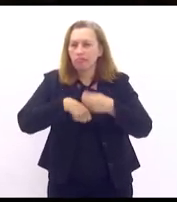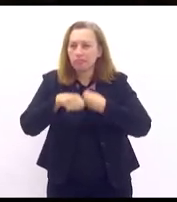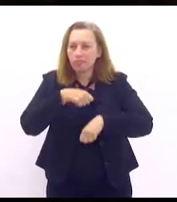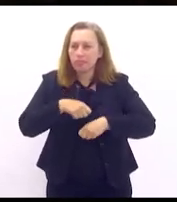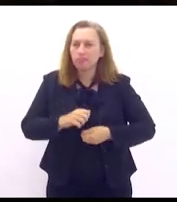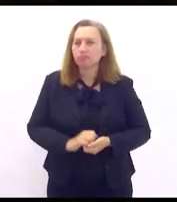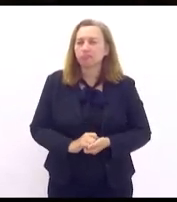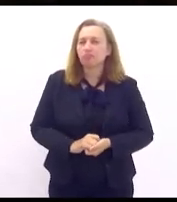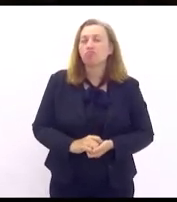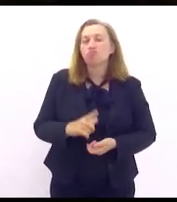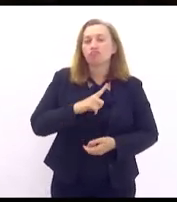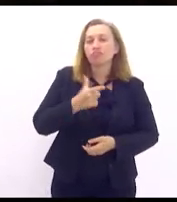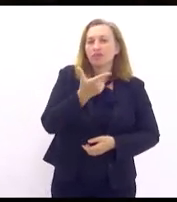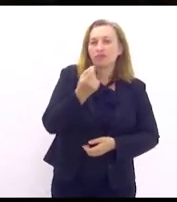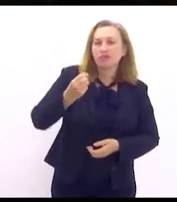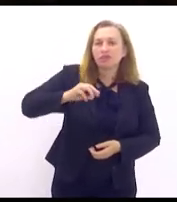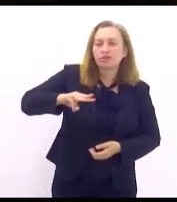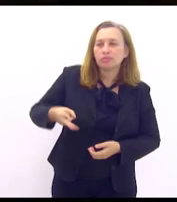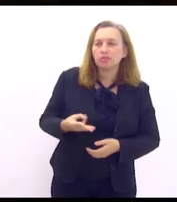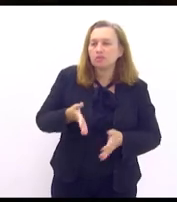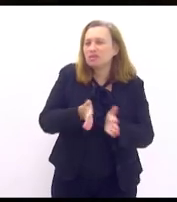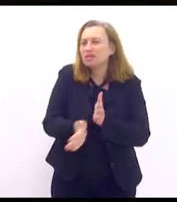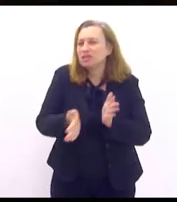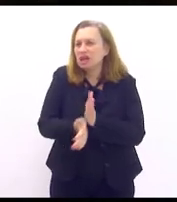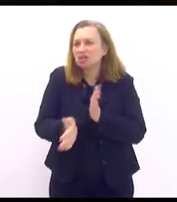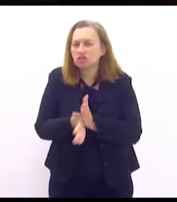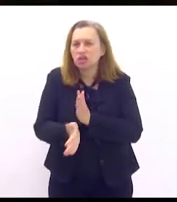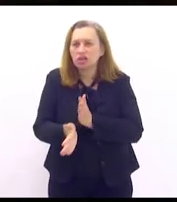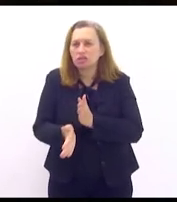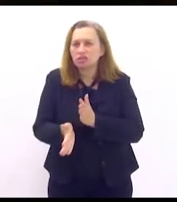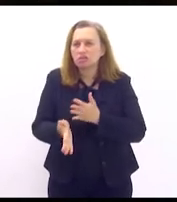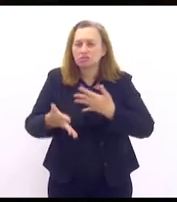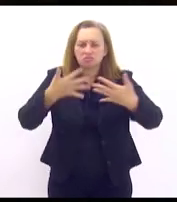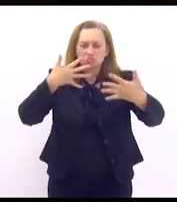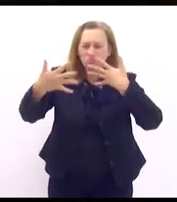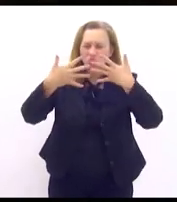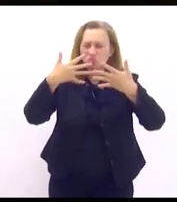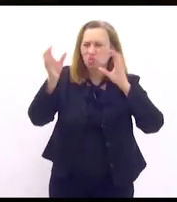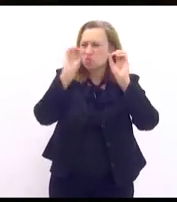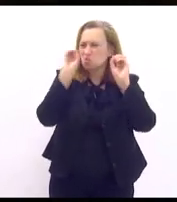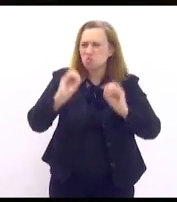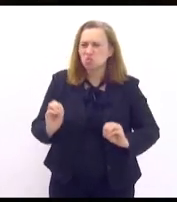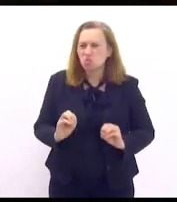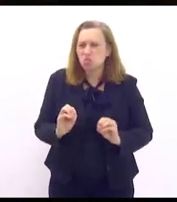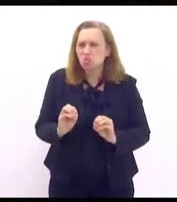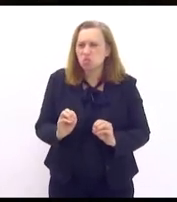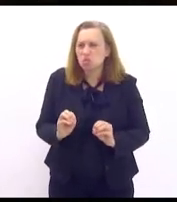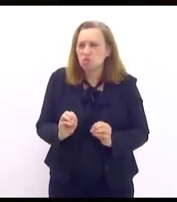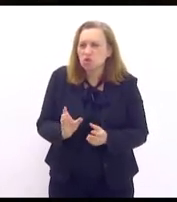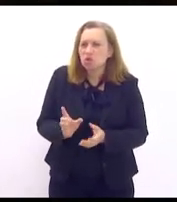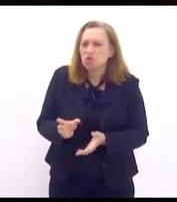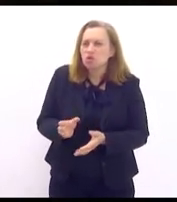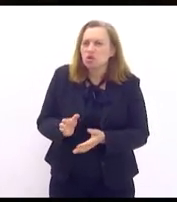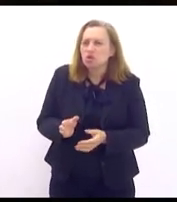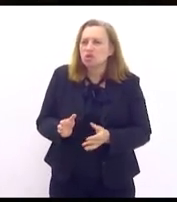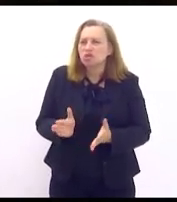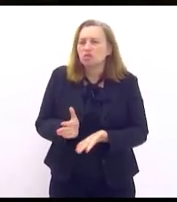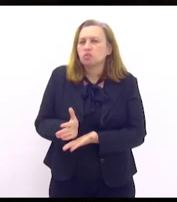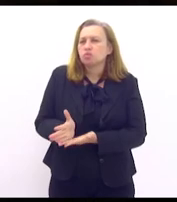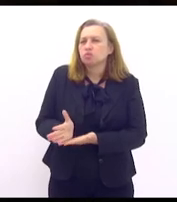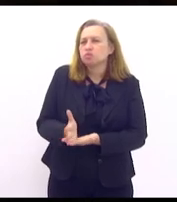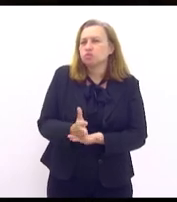a gente teve 20 bilhões que foram gastos sem nenhuma transparência e que acumularam financiamento de vários projetos e